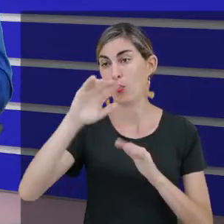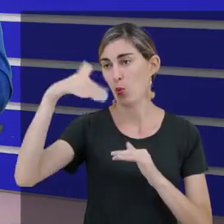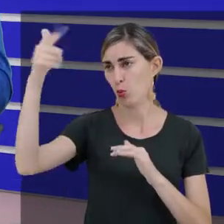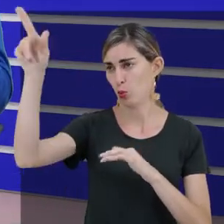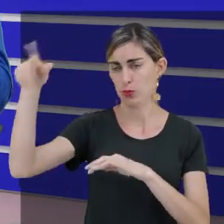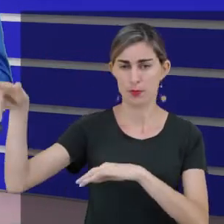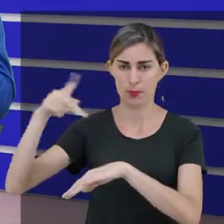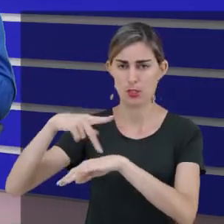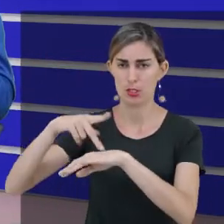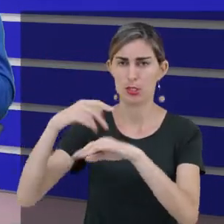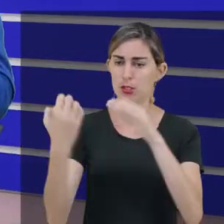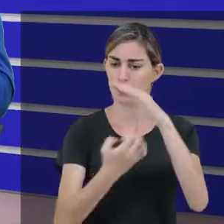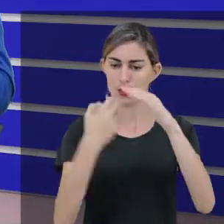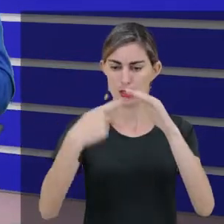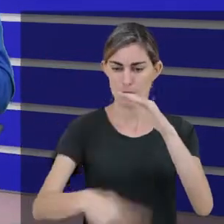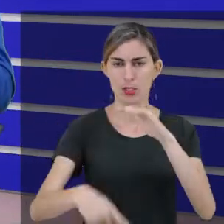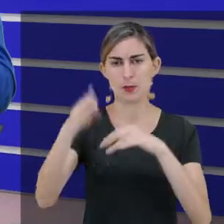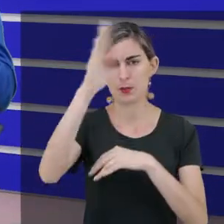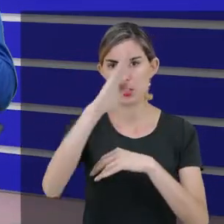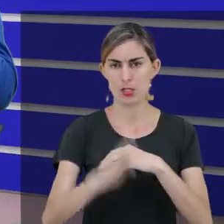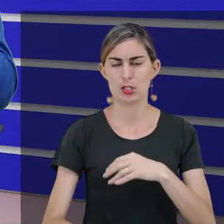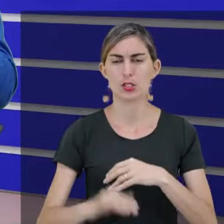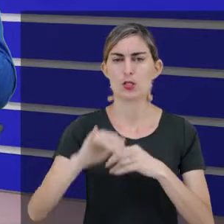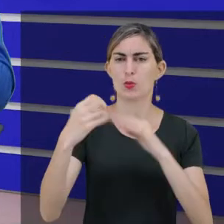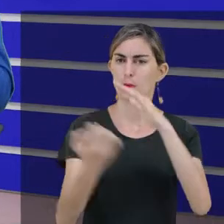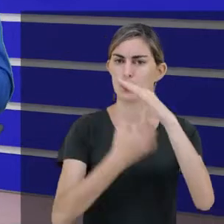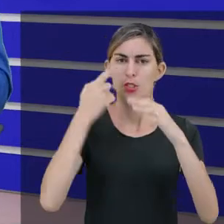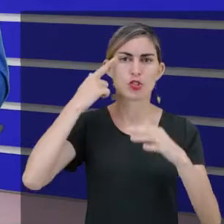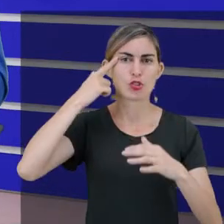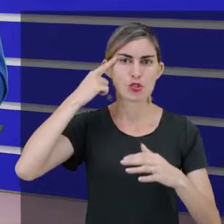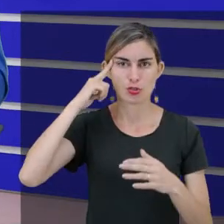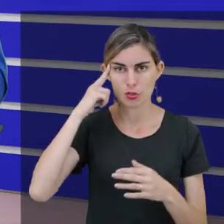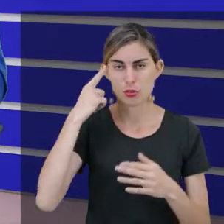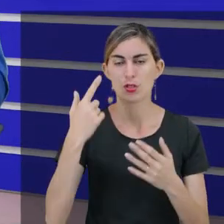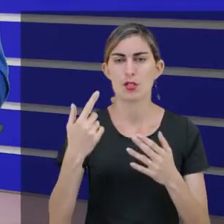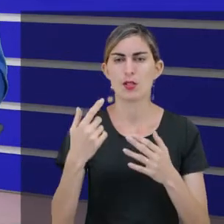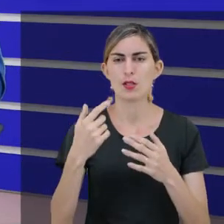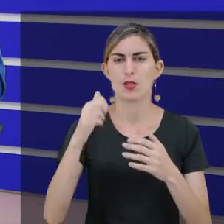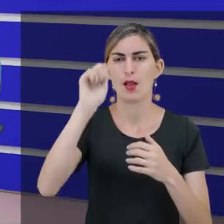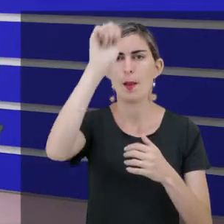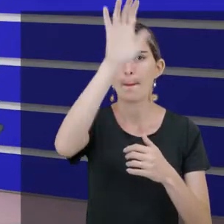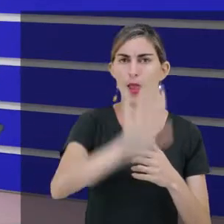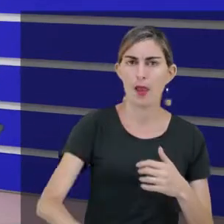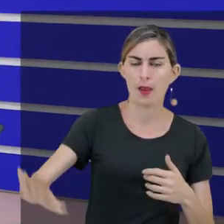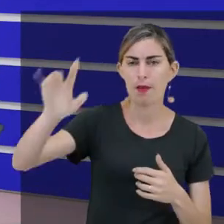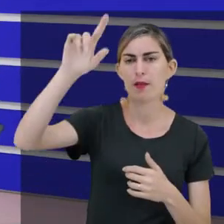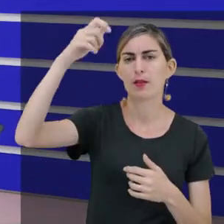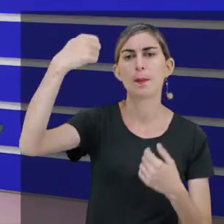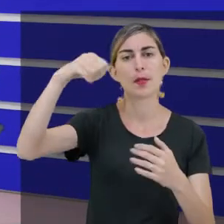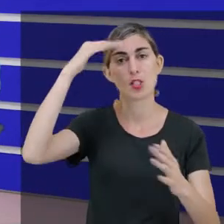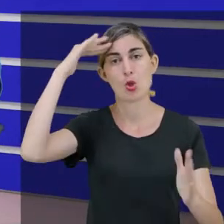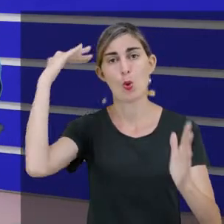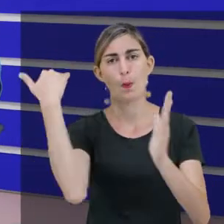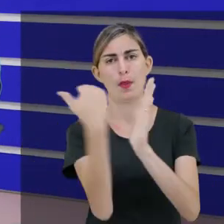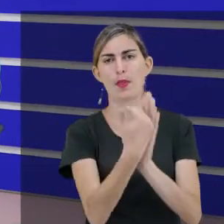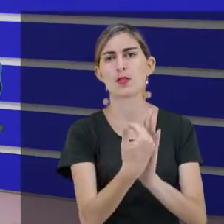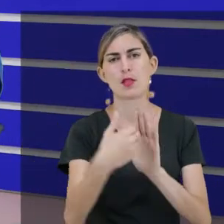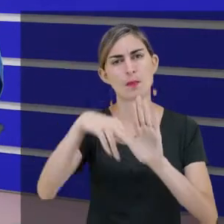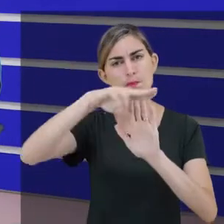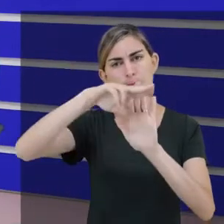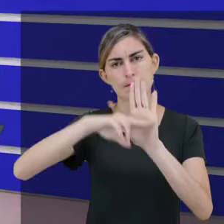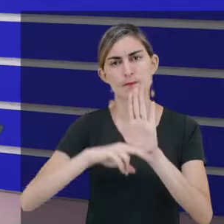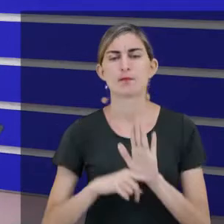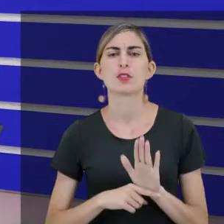quer dizer que uma empresa aqui no Brasil, uma empresa na China, uma empresa na América, ela vai precisar cumprir esse mesmo requisito para se obter, né,